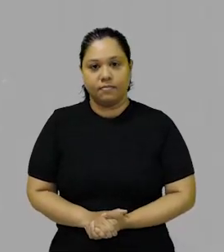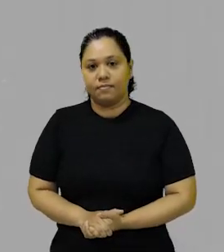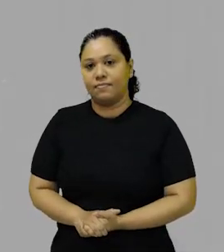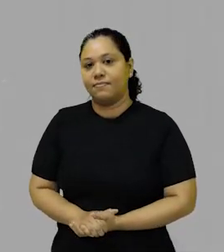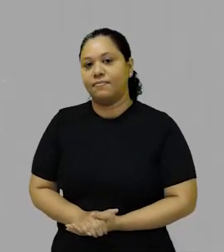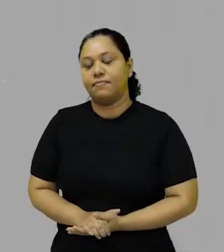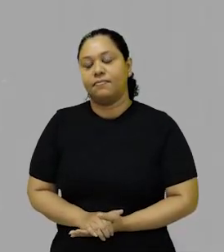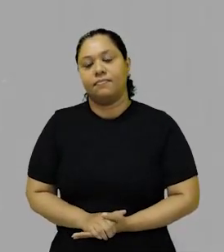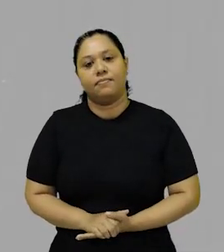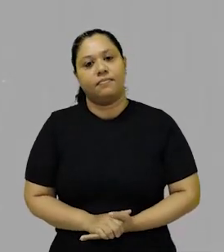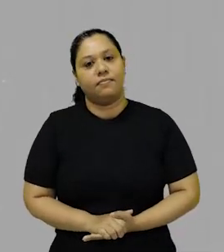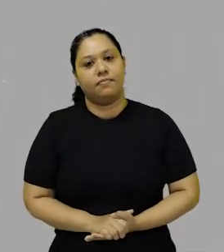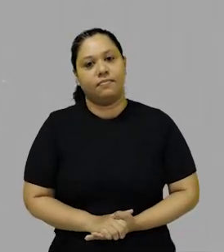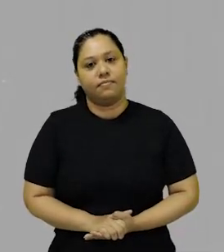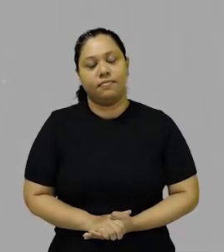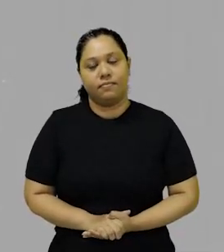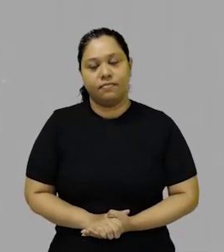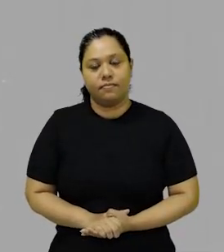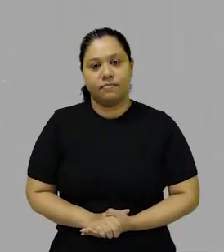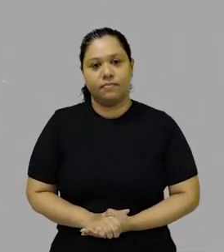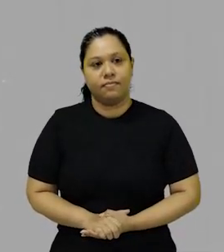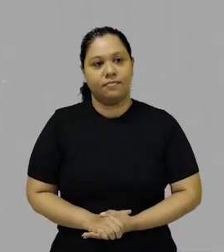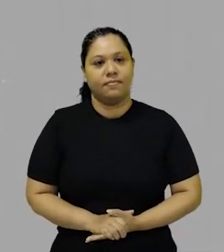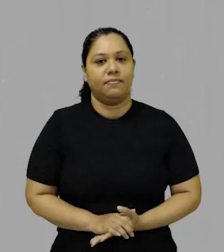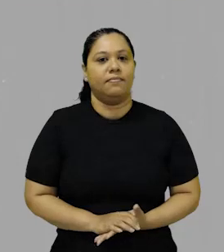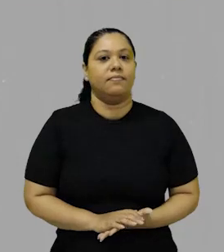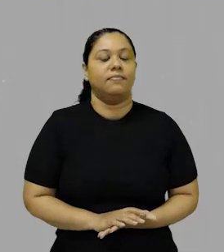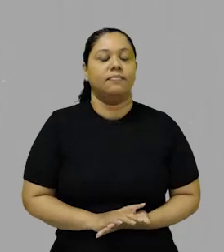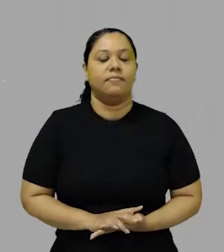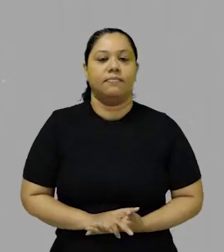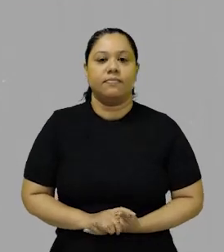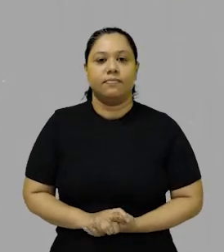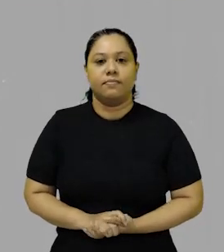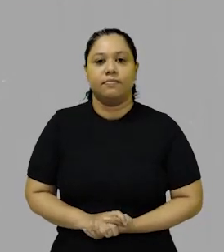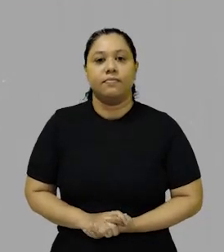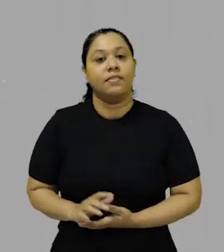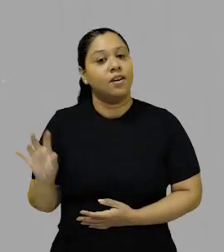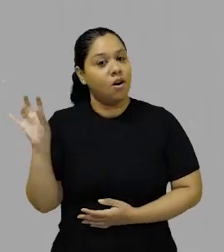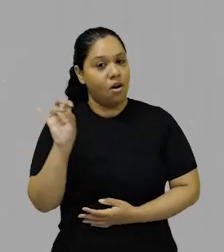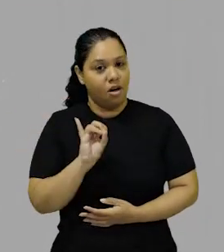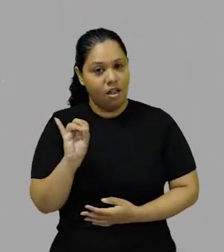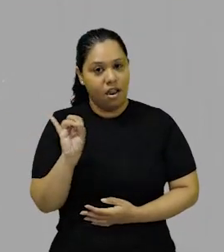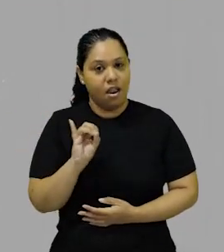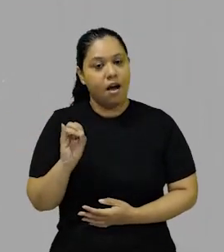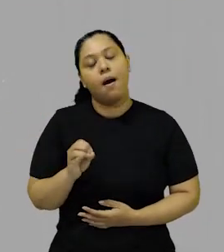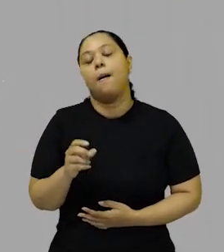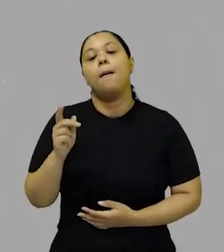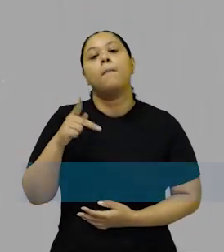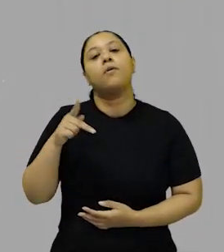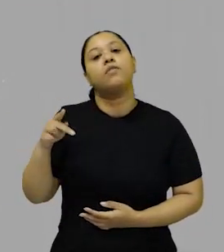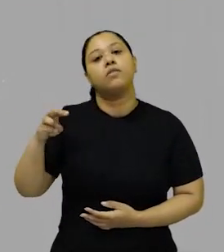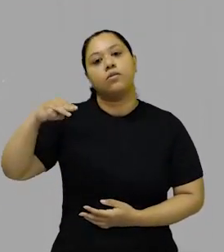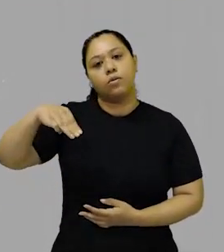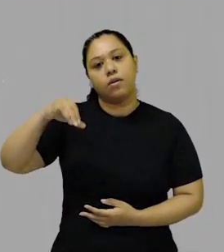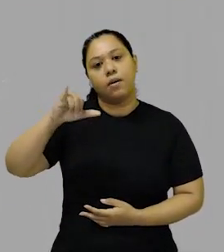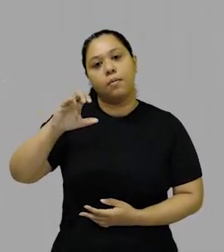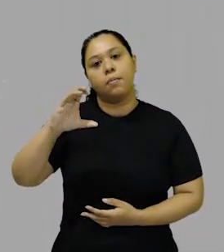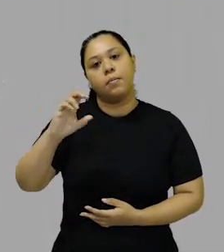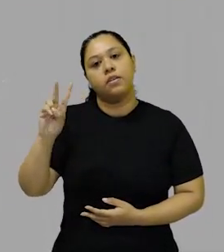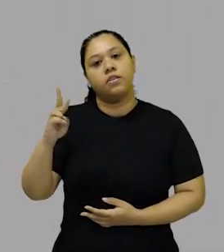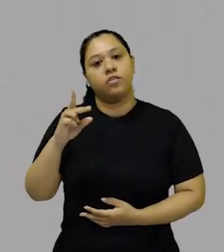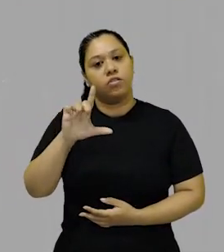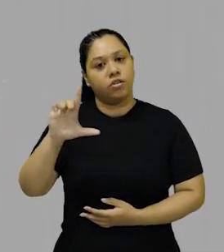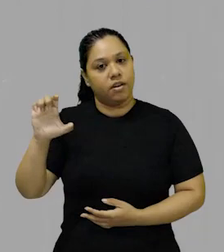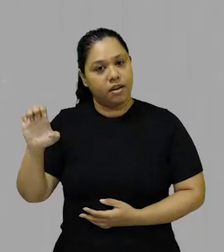Hello everybody, I'm teacher Michelle. Welcome to our English class. Olá pessoal, eu sou a professora Michelle. Sejam